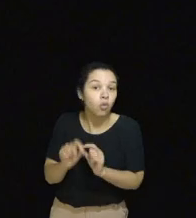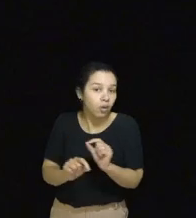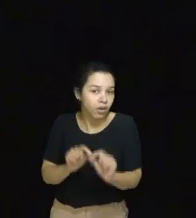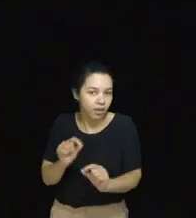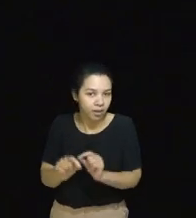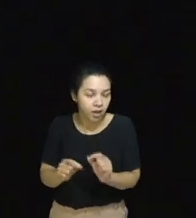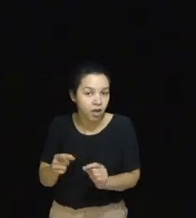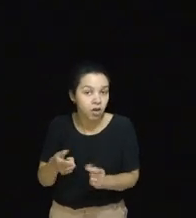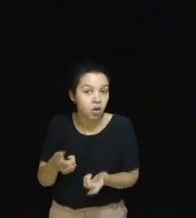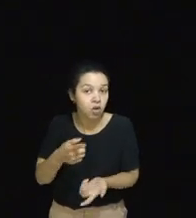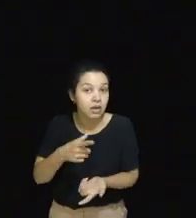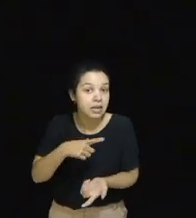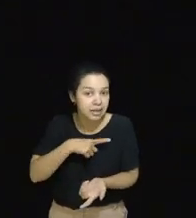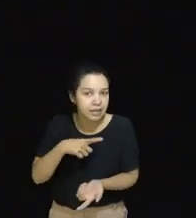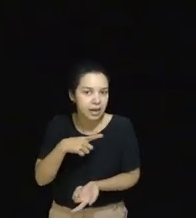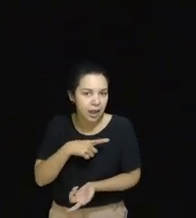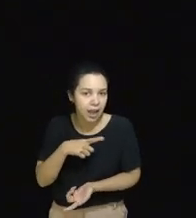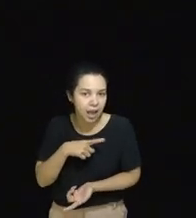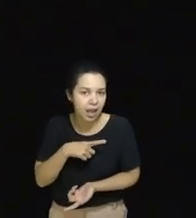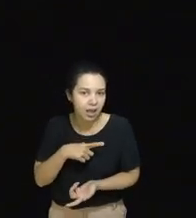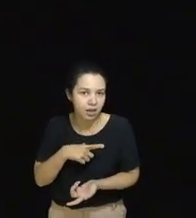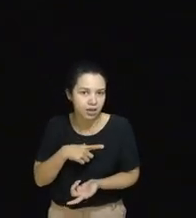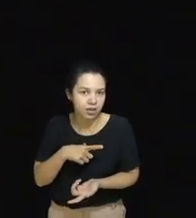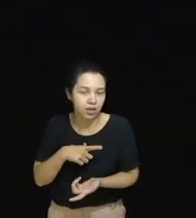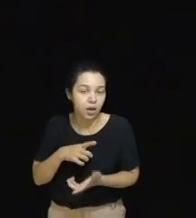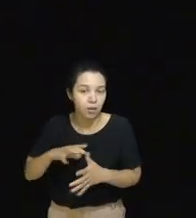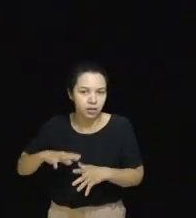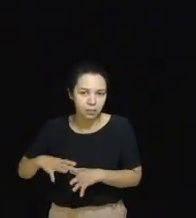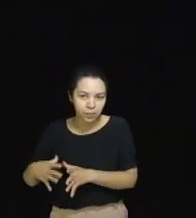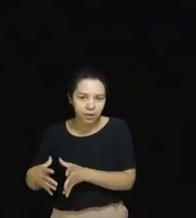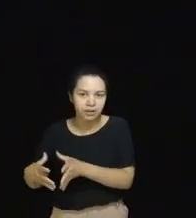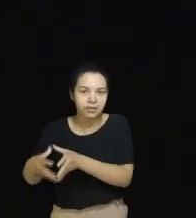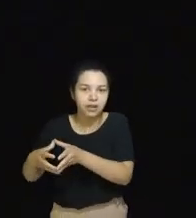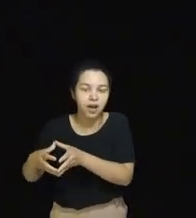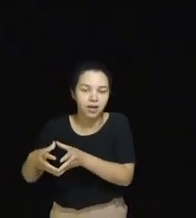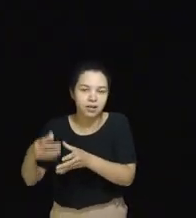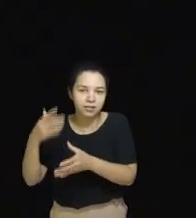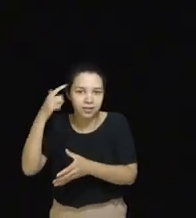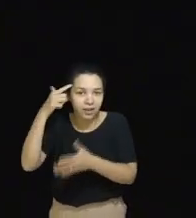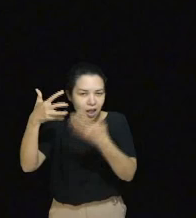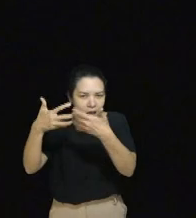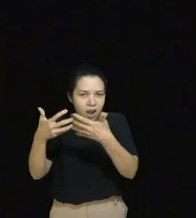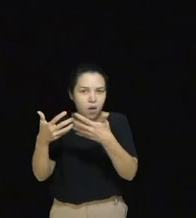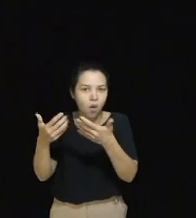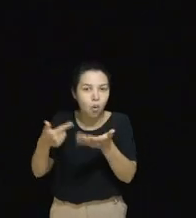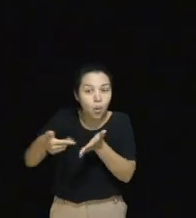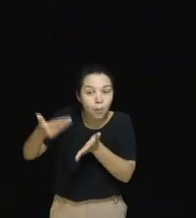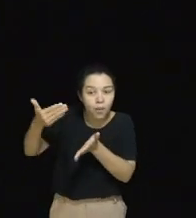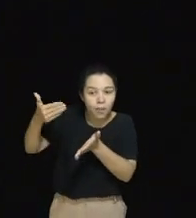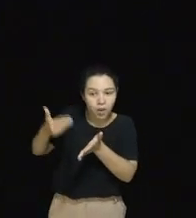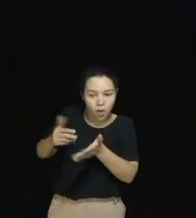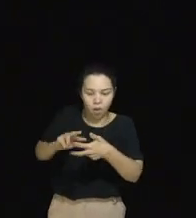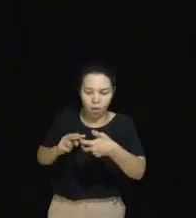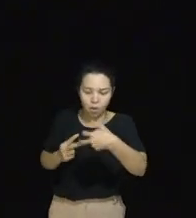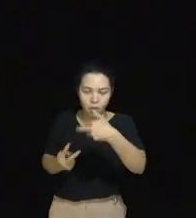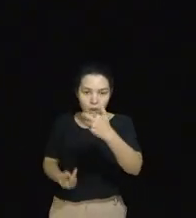existe um aparato neurobiológico aí, numa questão da procura pela impulsividade, da procura